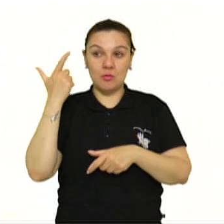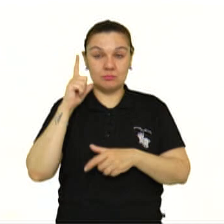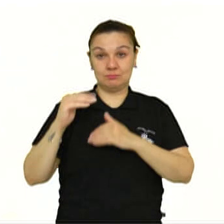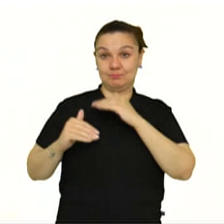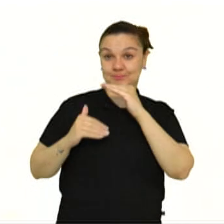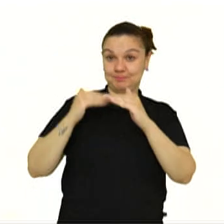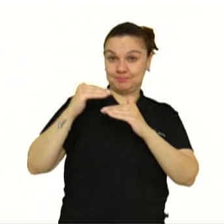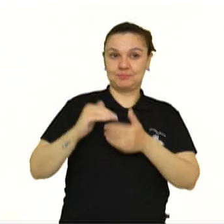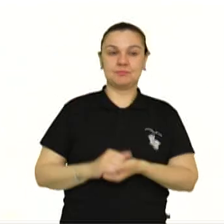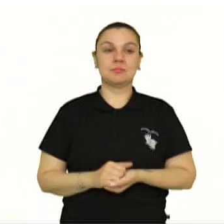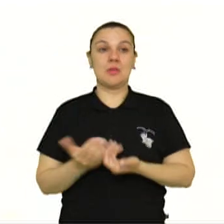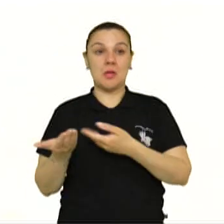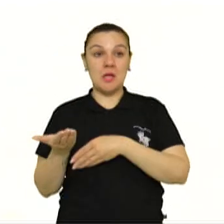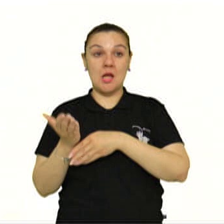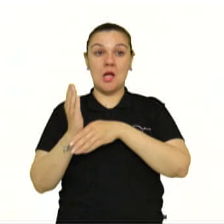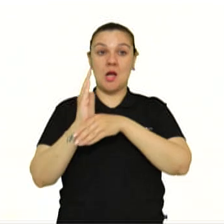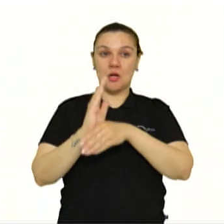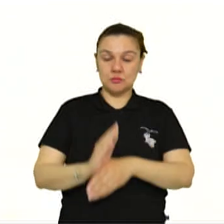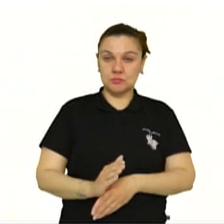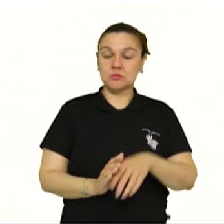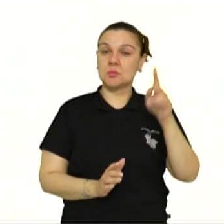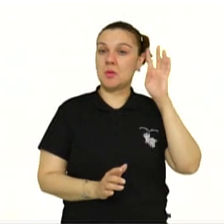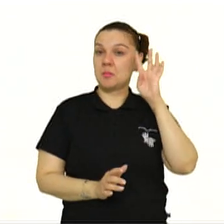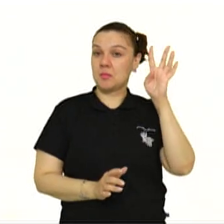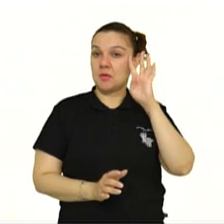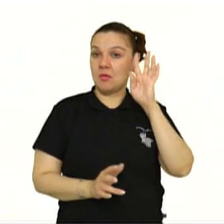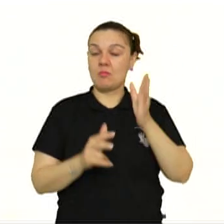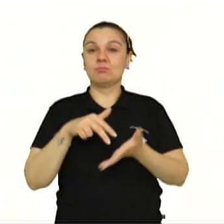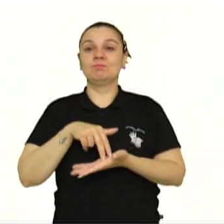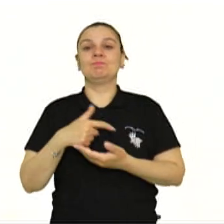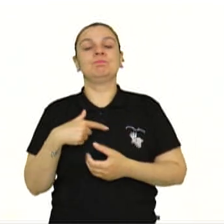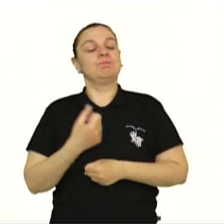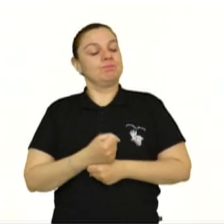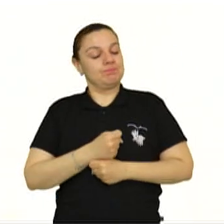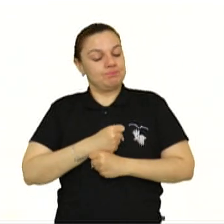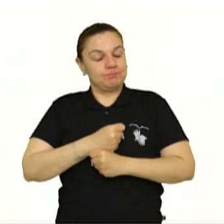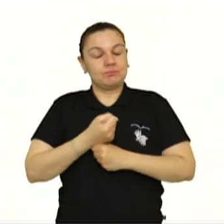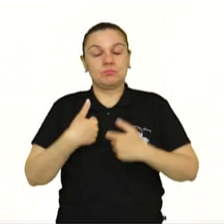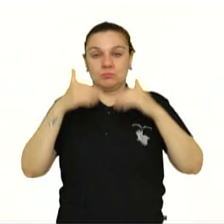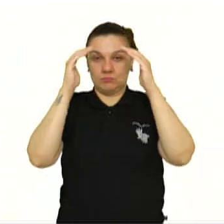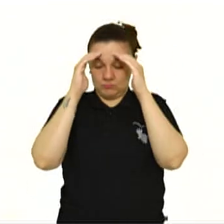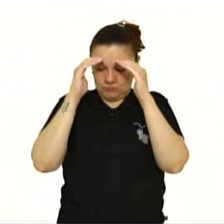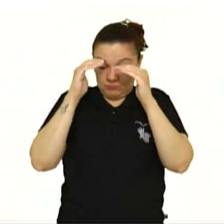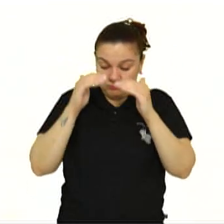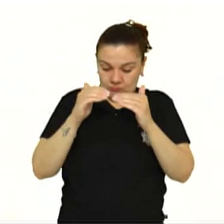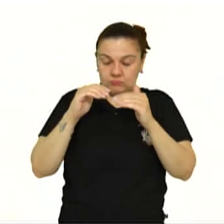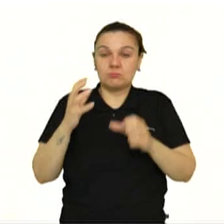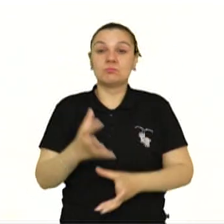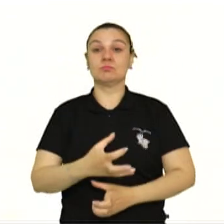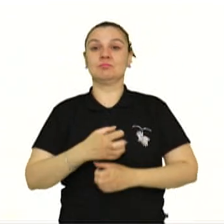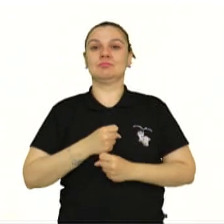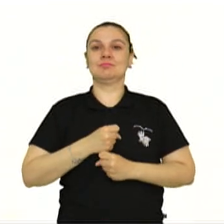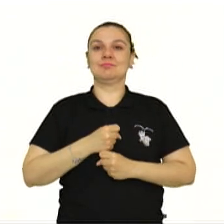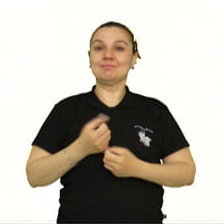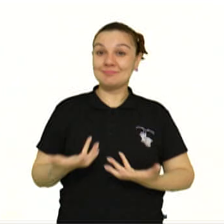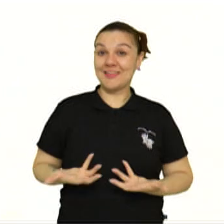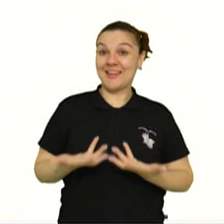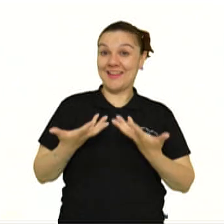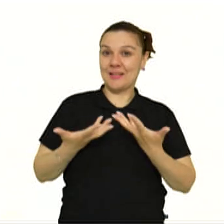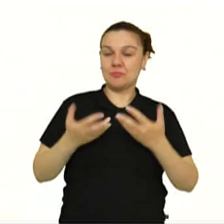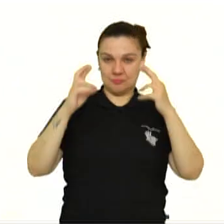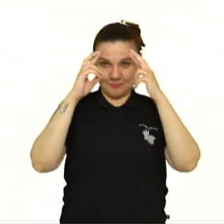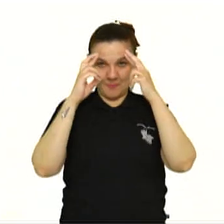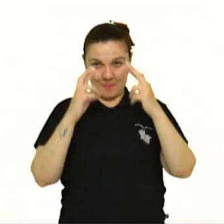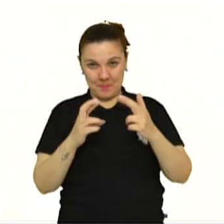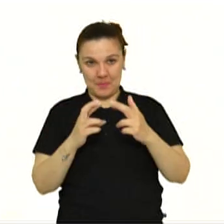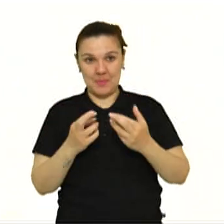desenvolvimento, e ajuda em habilidades psicológicas, como equilíbrio emocional, concentração, autoconfiança, motivação,